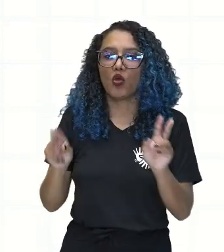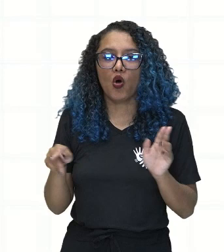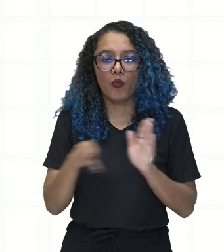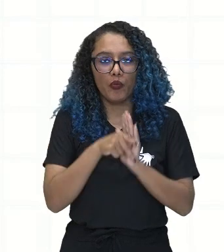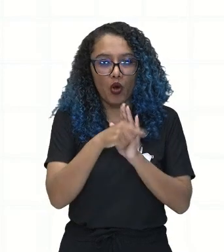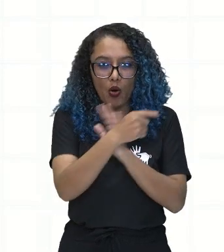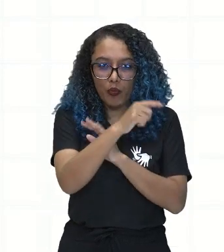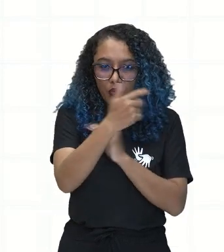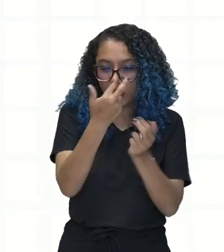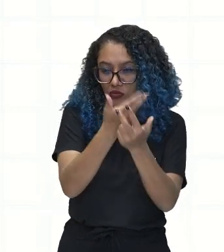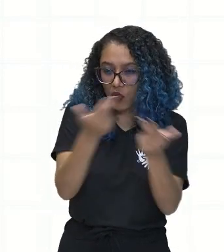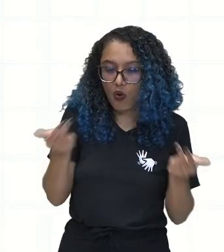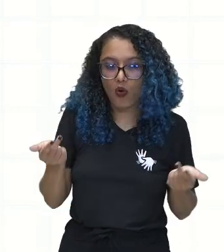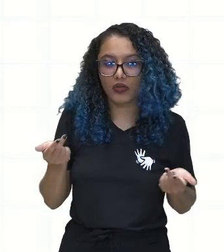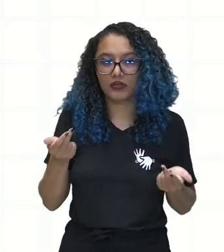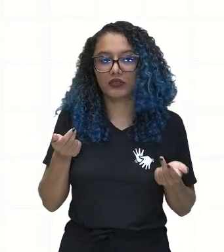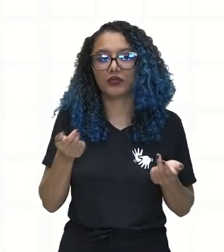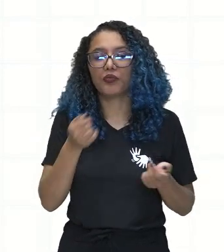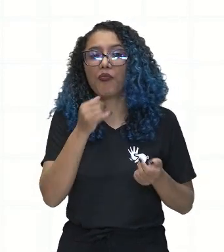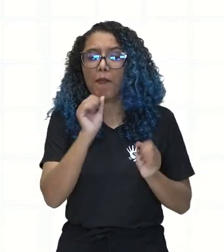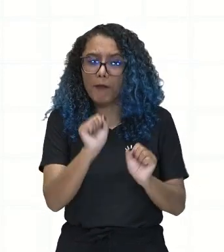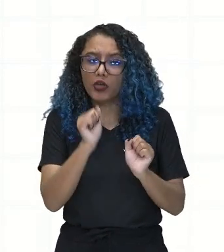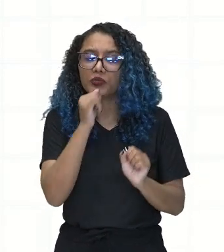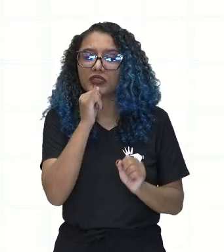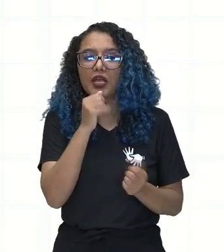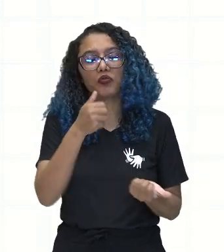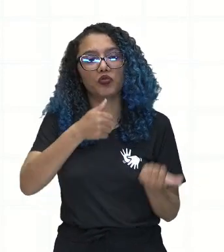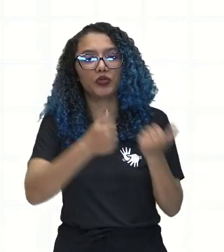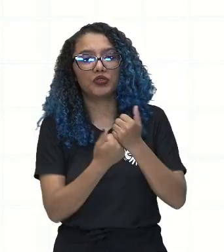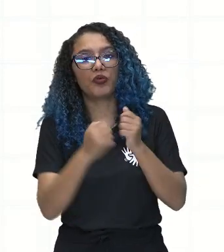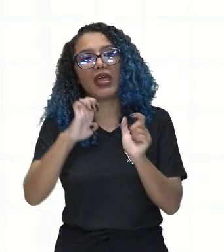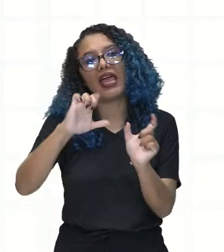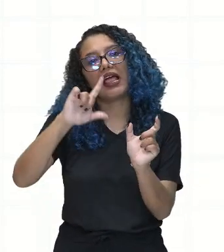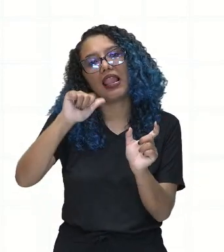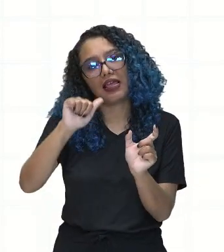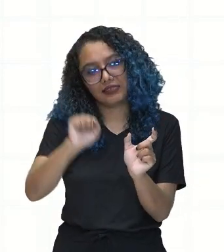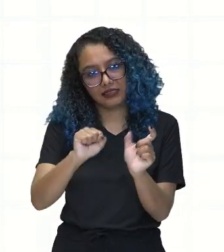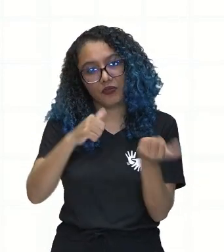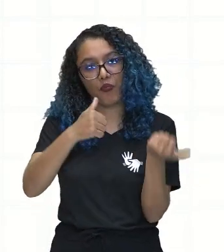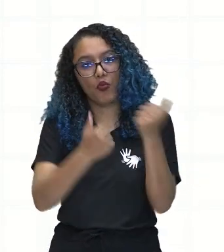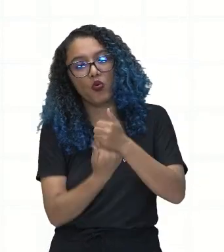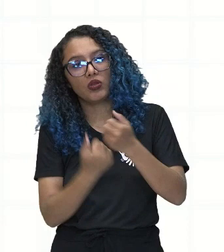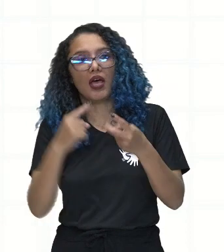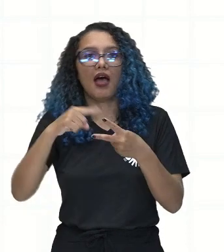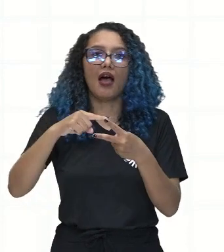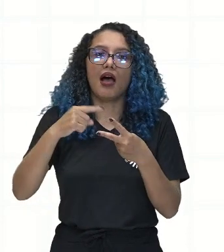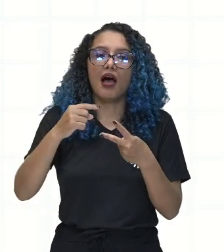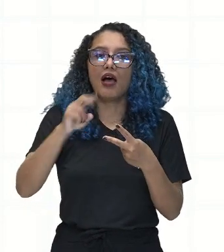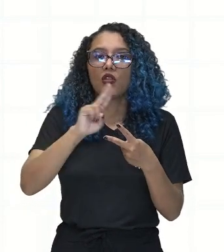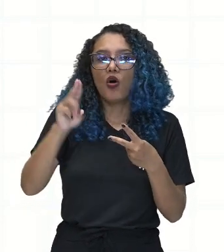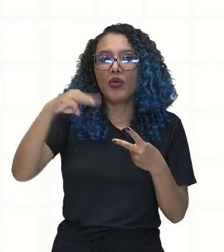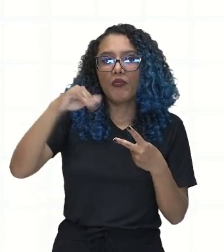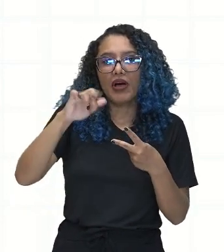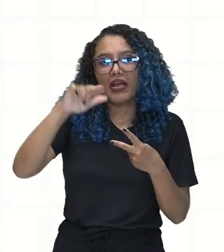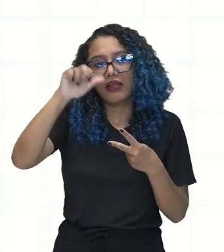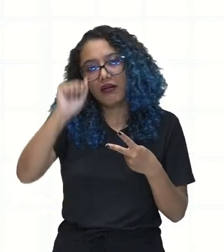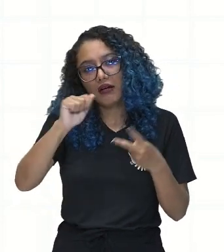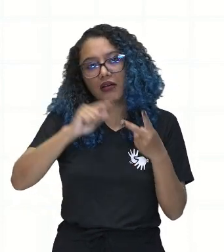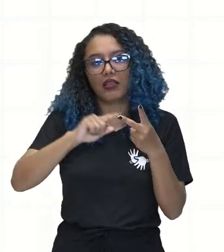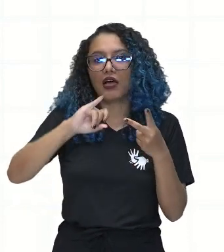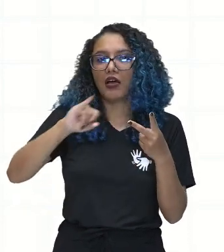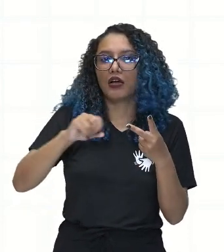Elas poderia ser Maria e Juliana. Então, notem aí que o pronome também está substituindo esses substantivos, né?